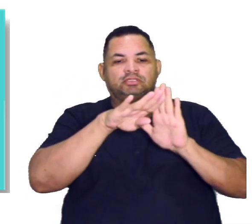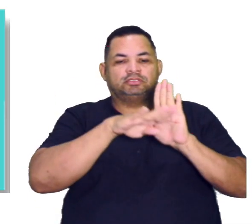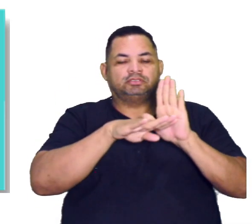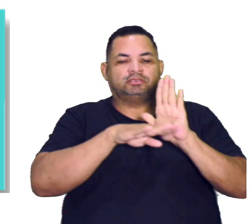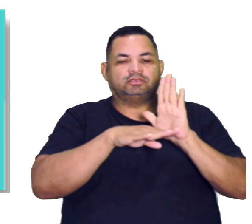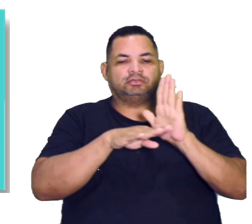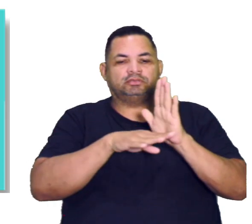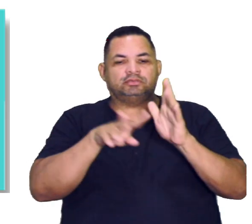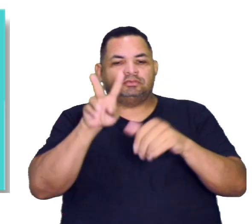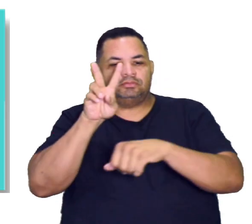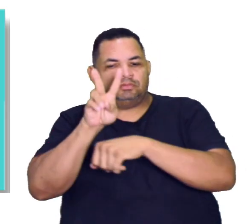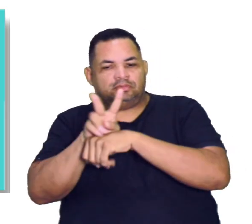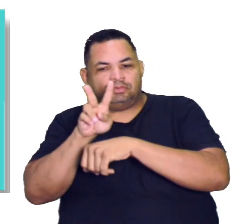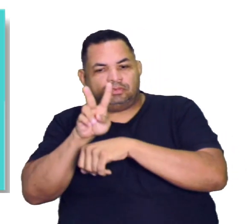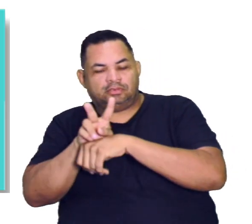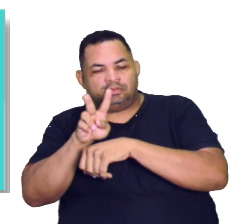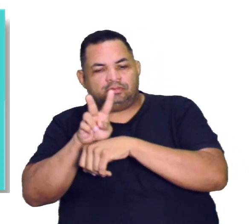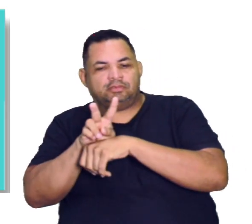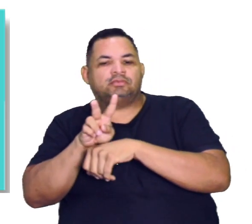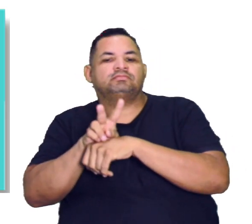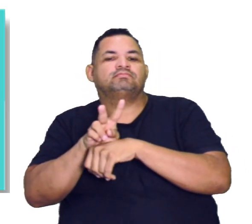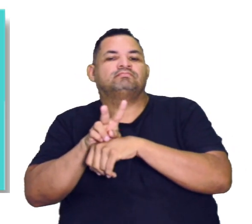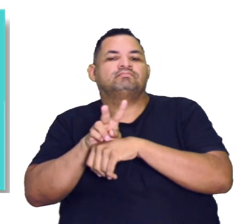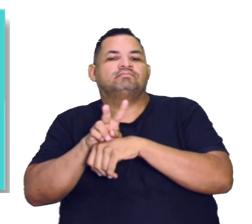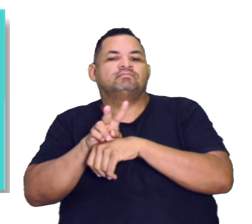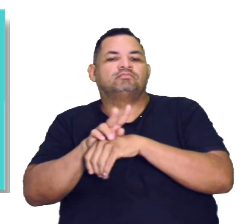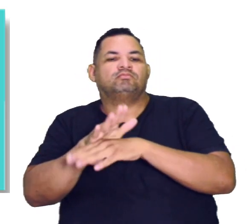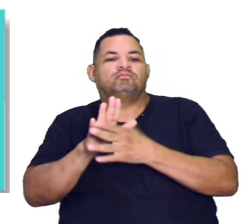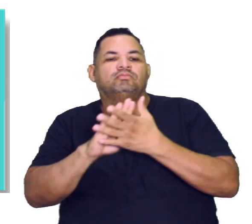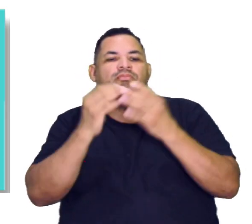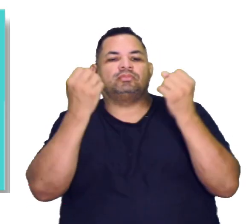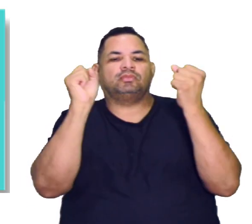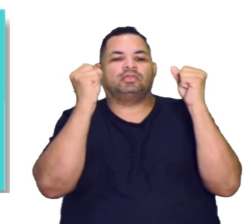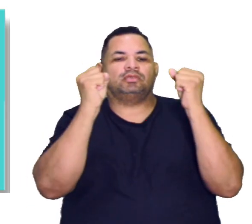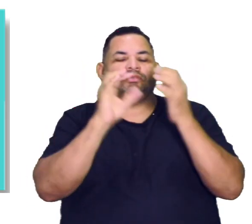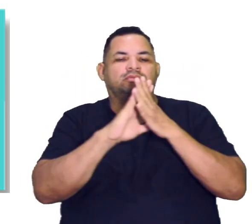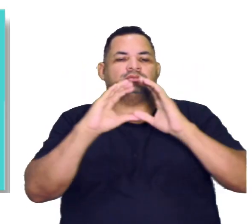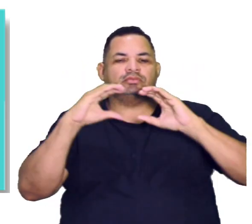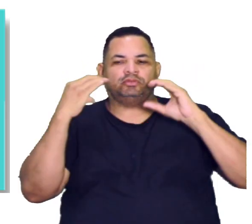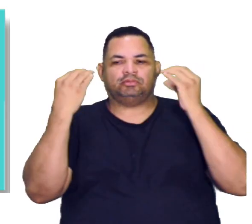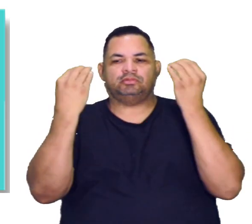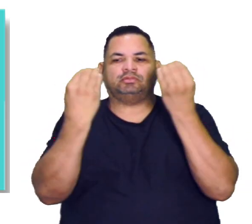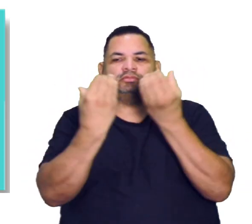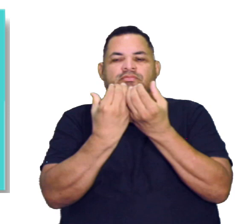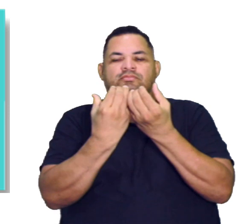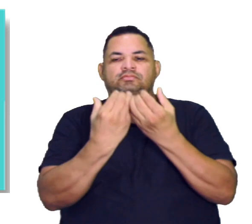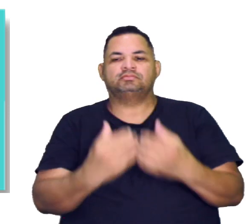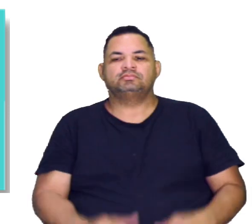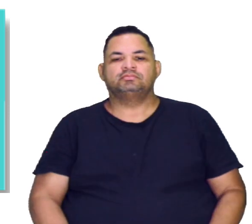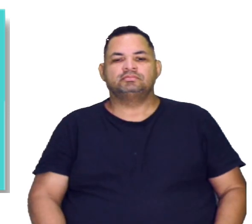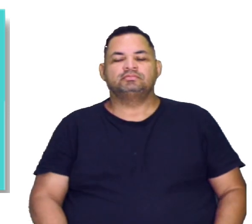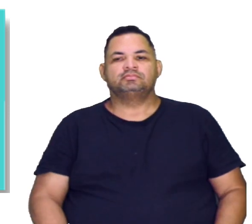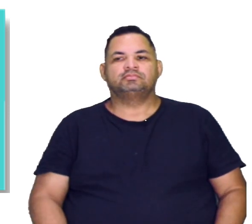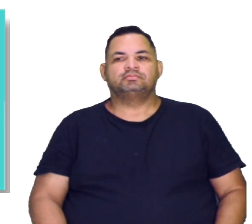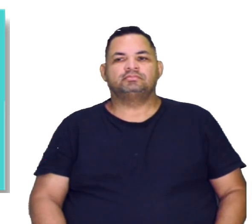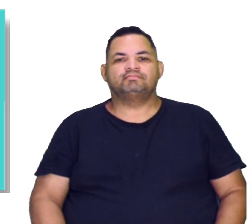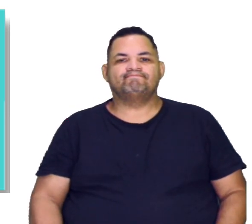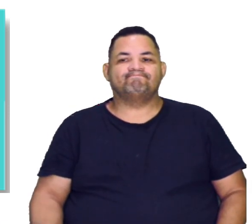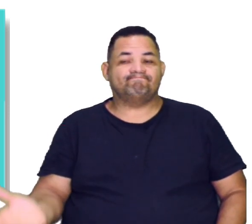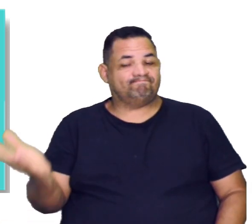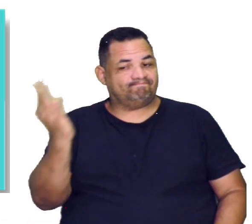uma agenda preventiva da atividade física na comunidade, ok? Beleza,